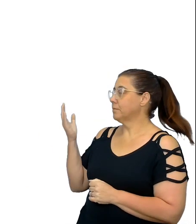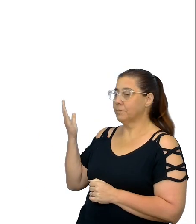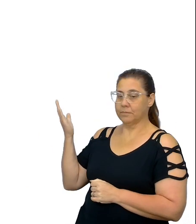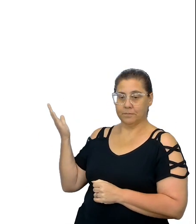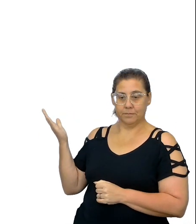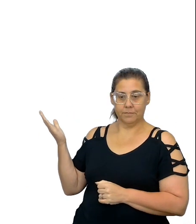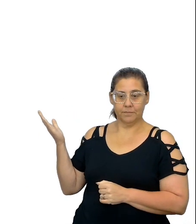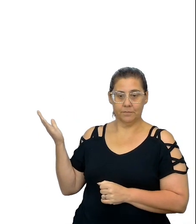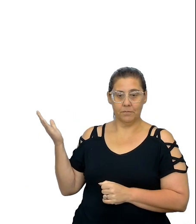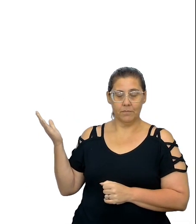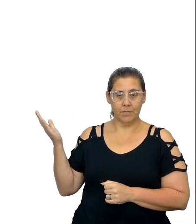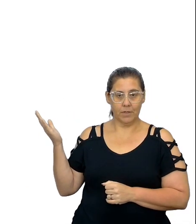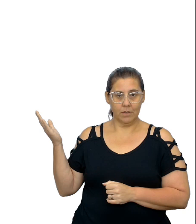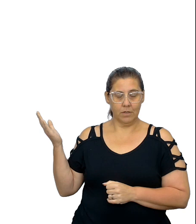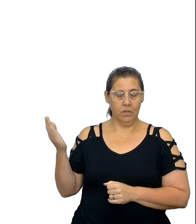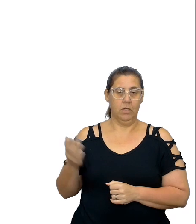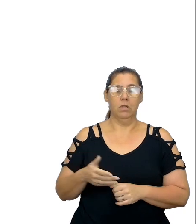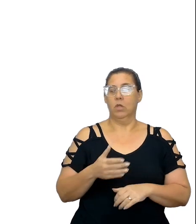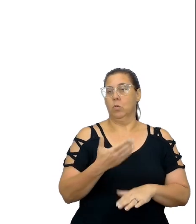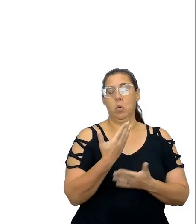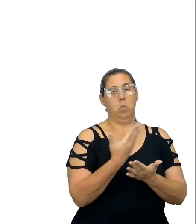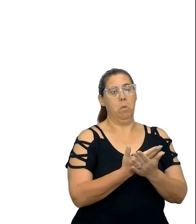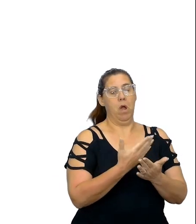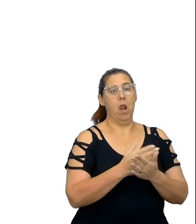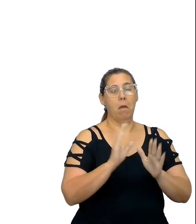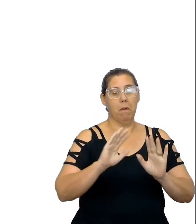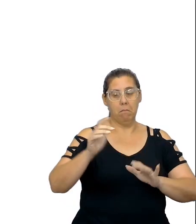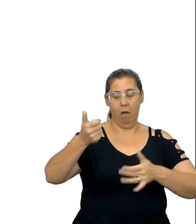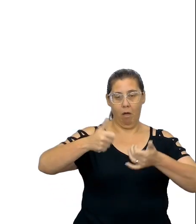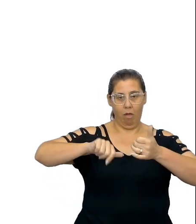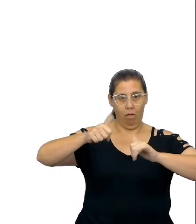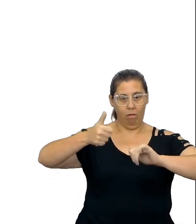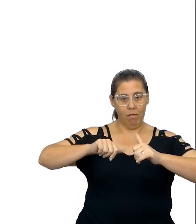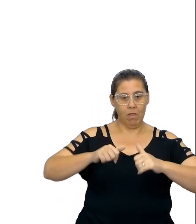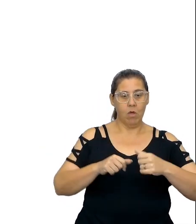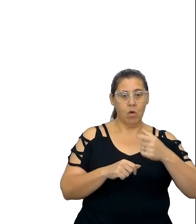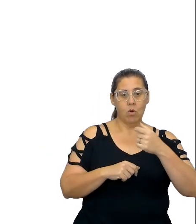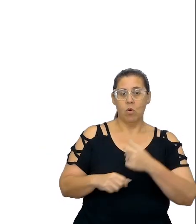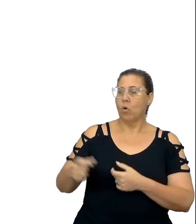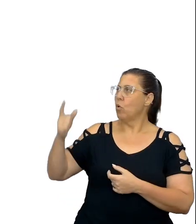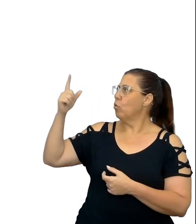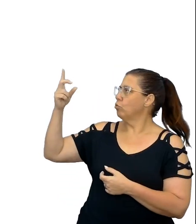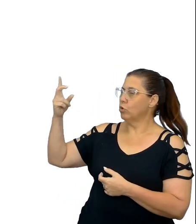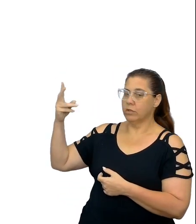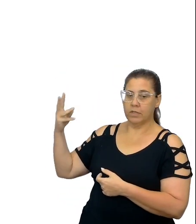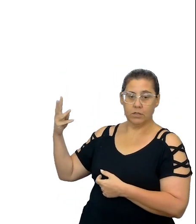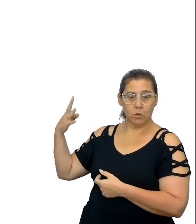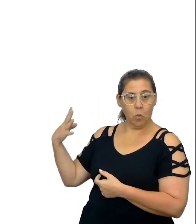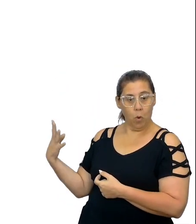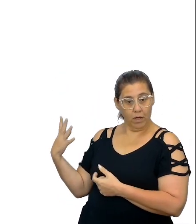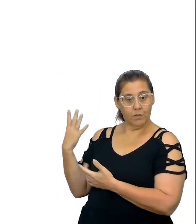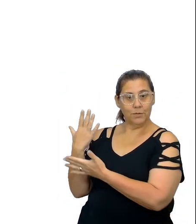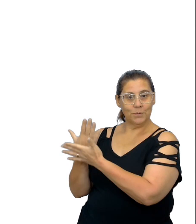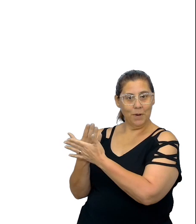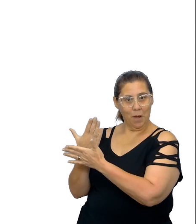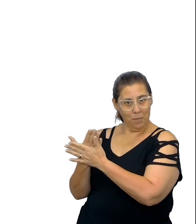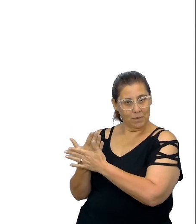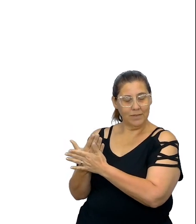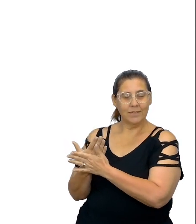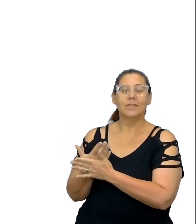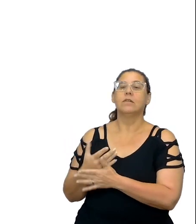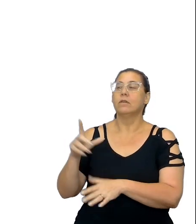não é uma aula, mas sim, nós vamos analisar aqui, basicamente, 1, 2, 3, 4 aulas. Então, essas aulas